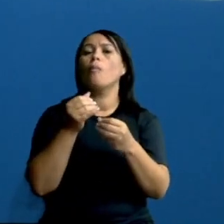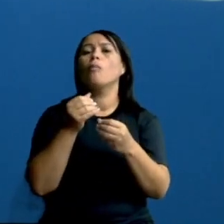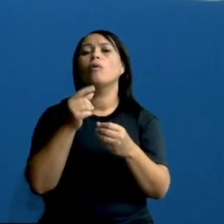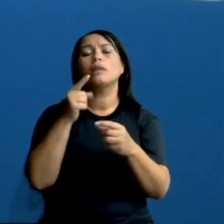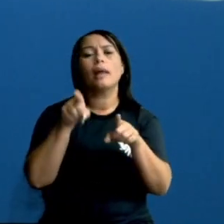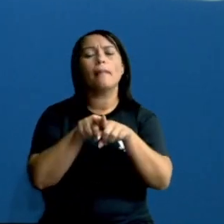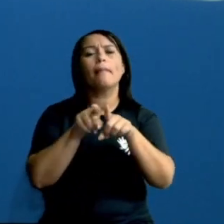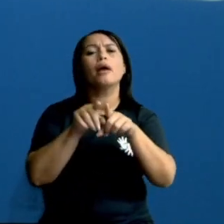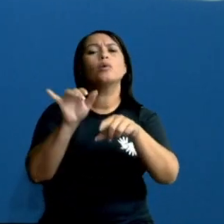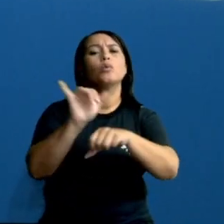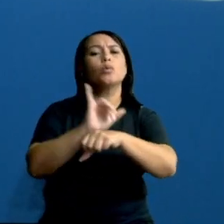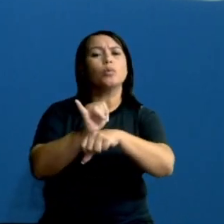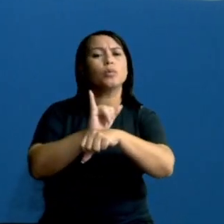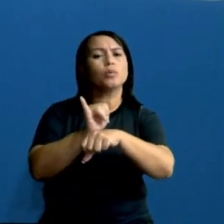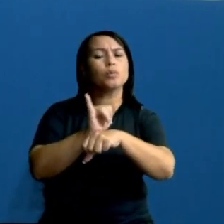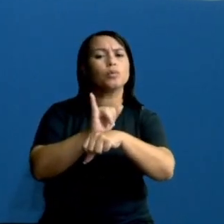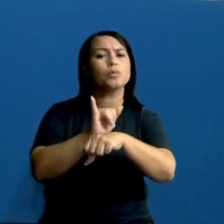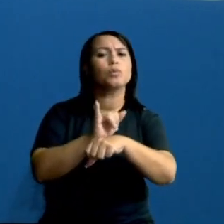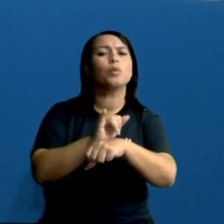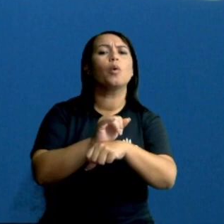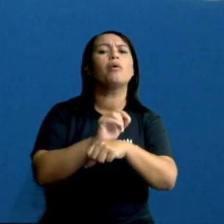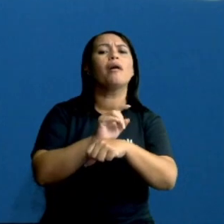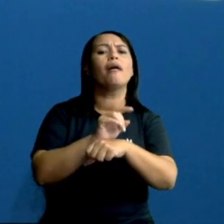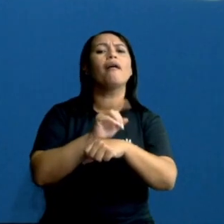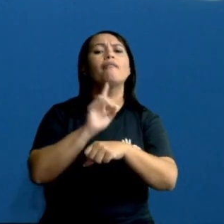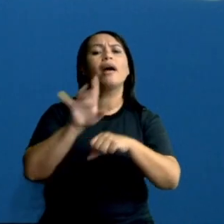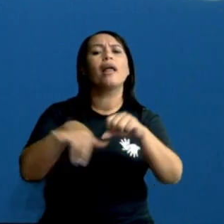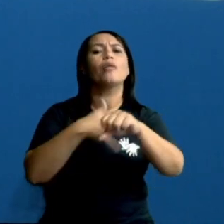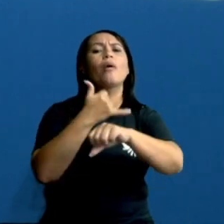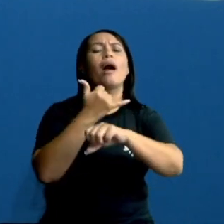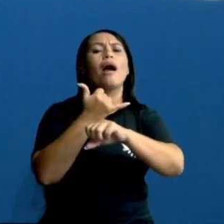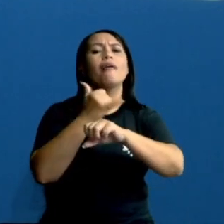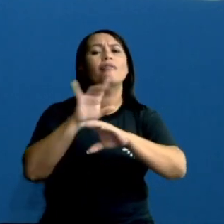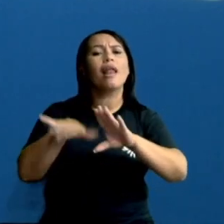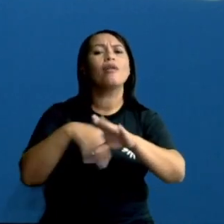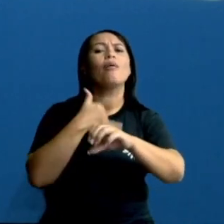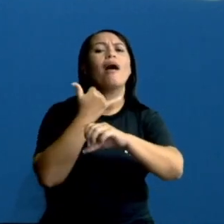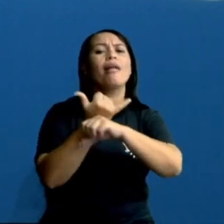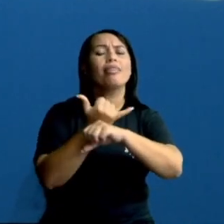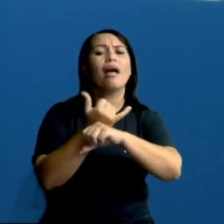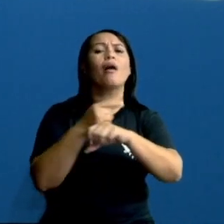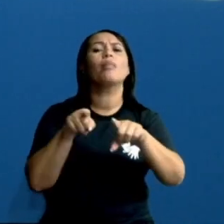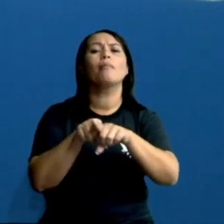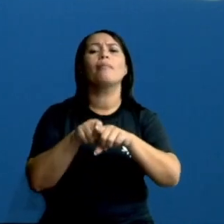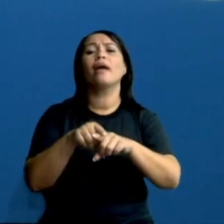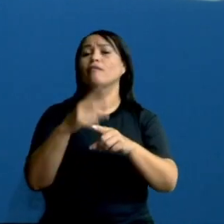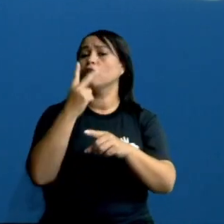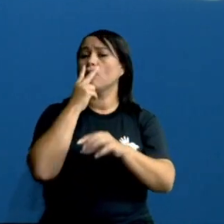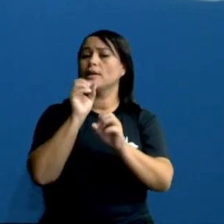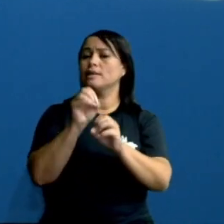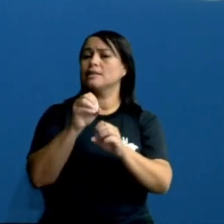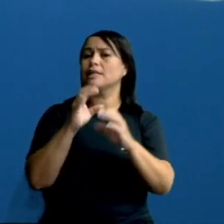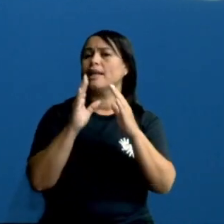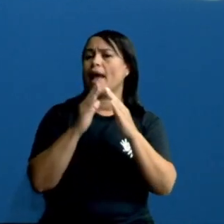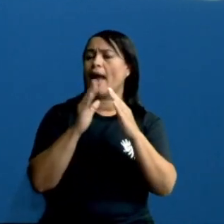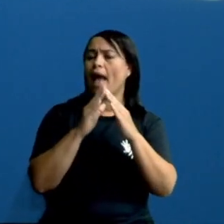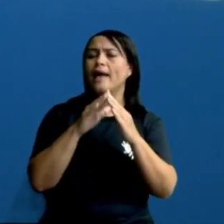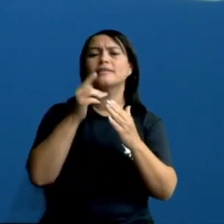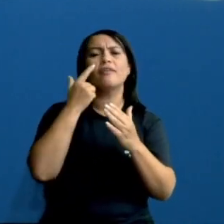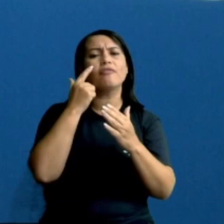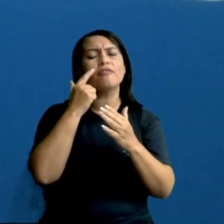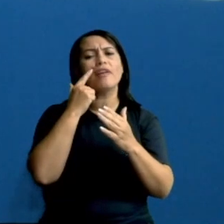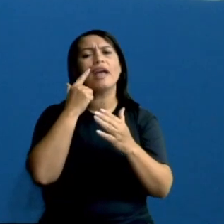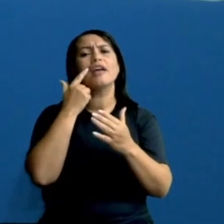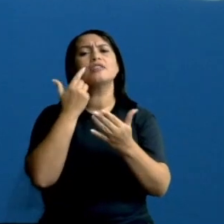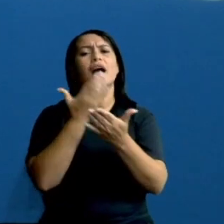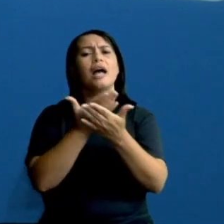do YouTube, vai lá no canal Vitória Ensina em Casa, acesse as nossas aulas posteriores, acesse